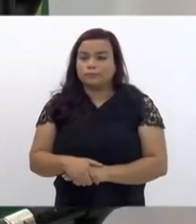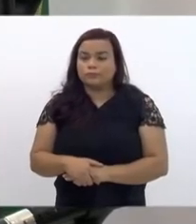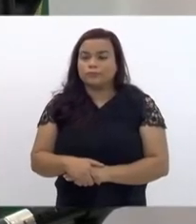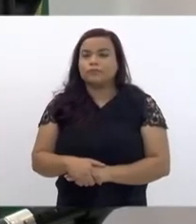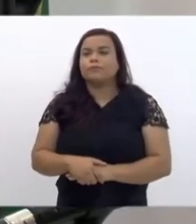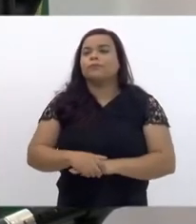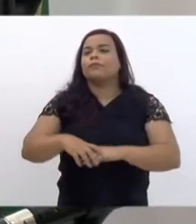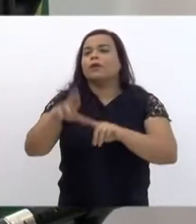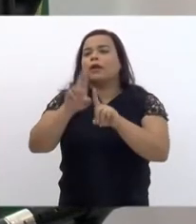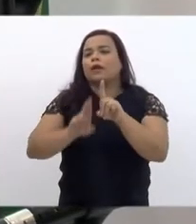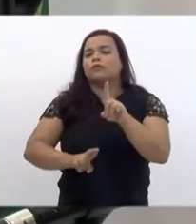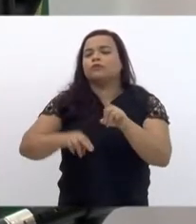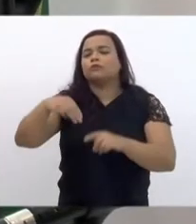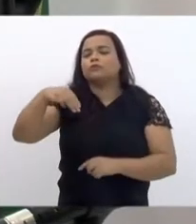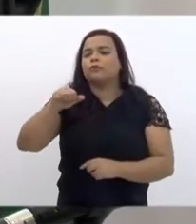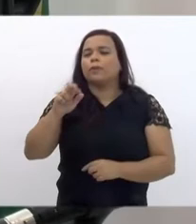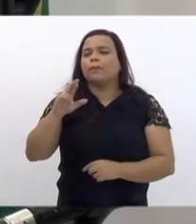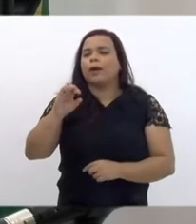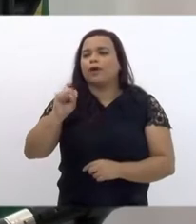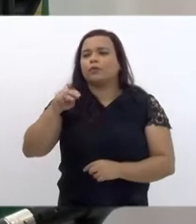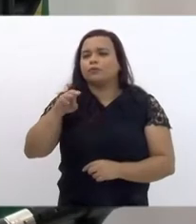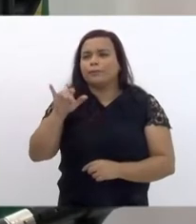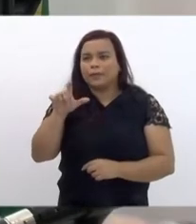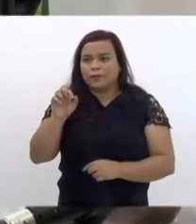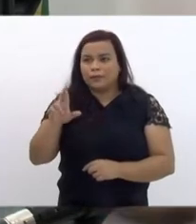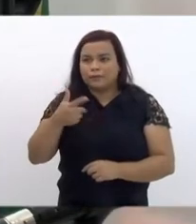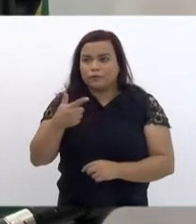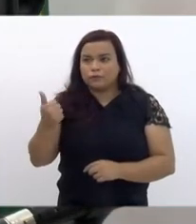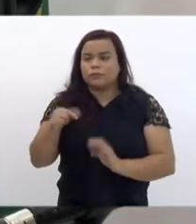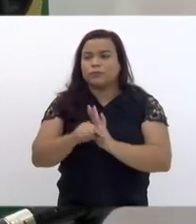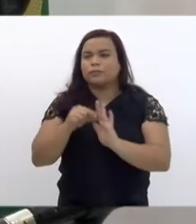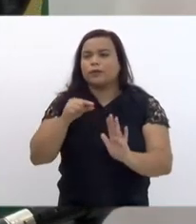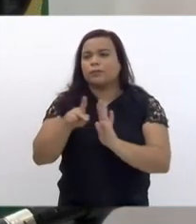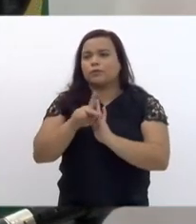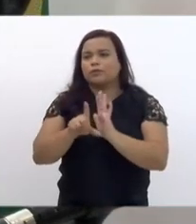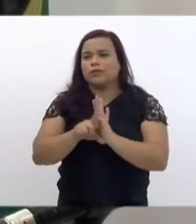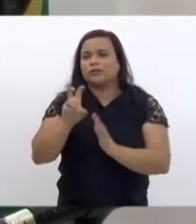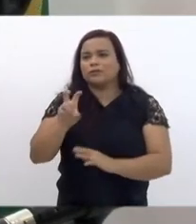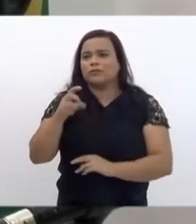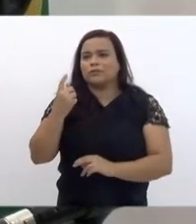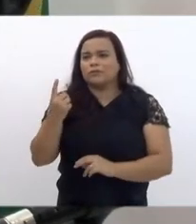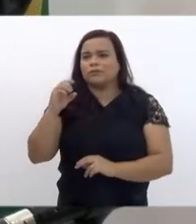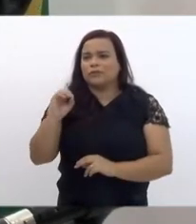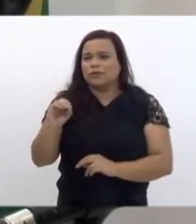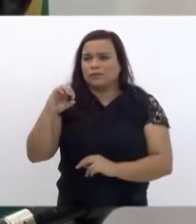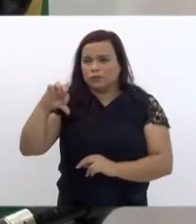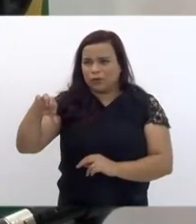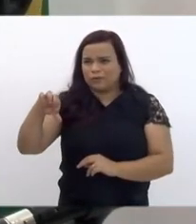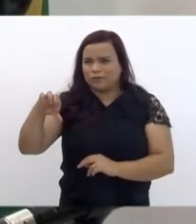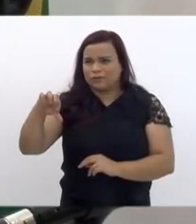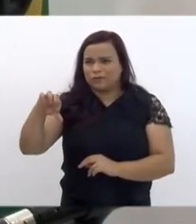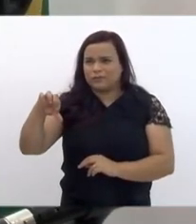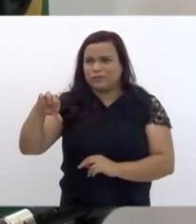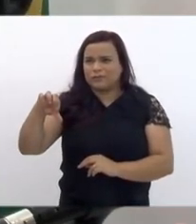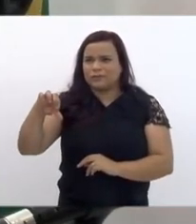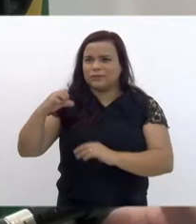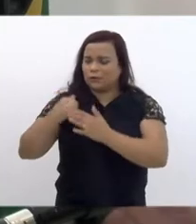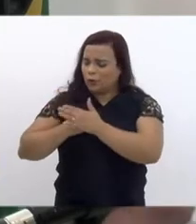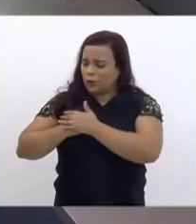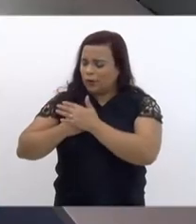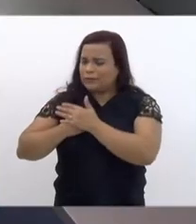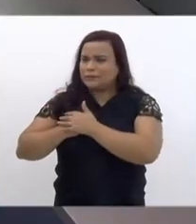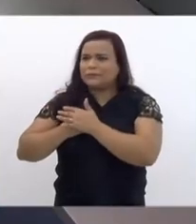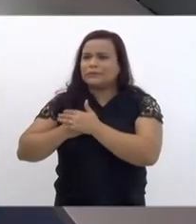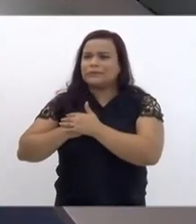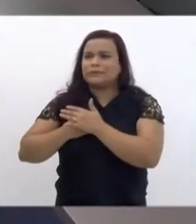Relator, deputado Marcos Miller, 21 da pauta. Projeto de lei 5109. Está com o coração tão machucado. Tá bom, então